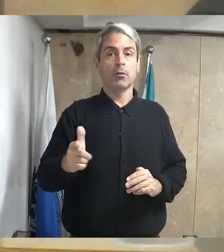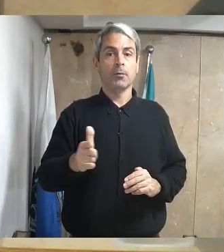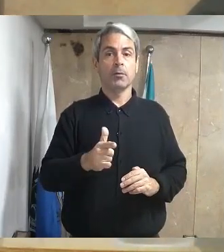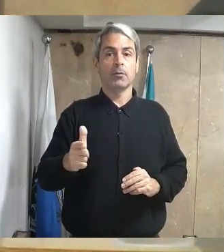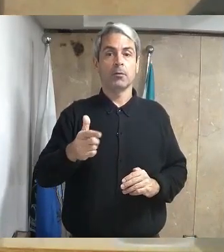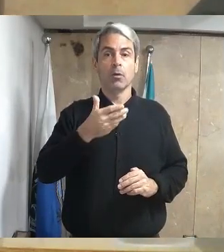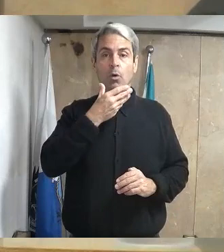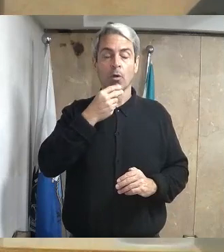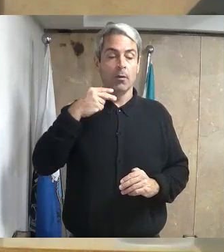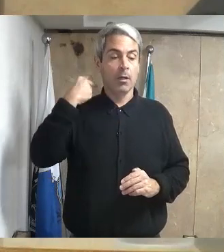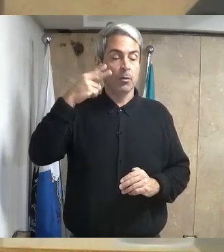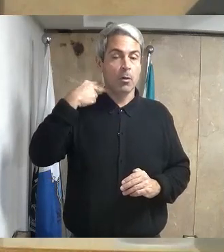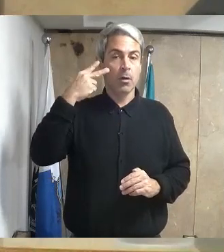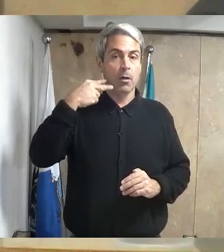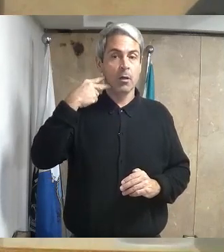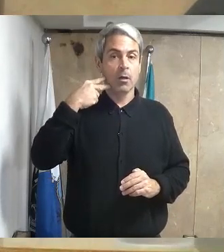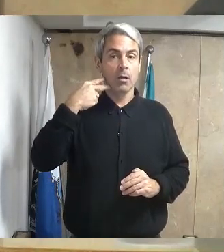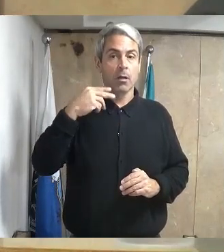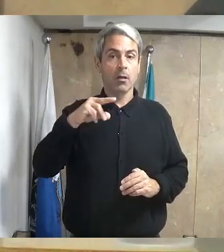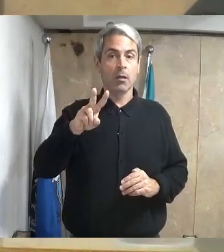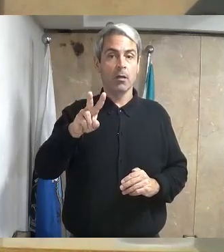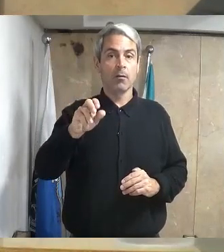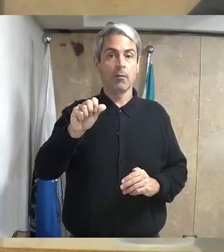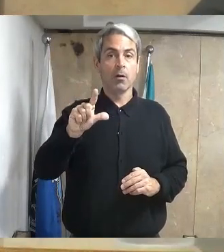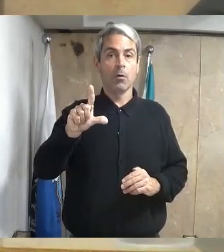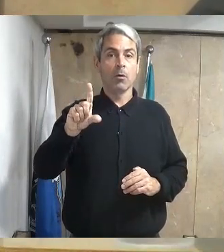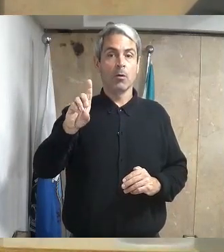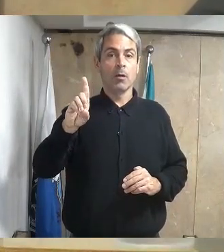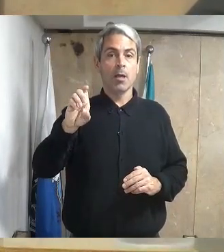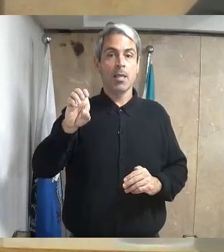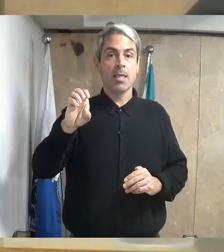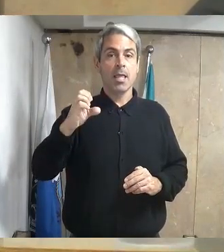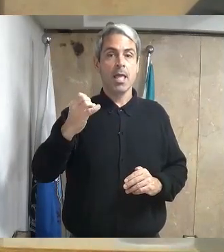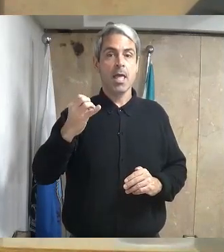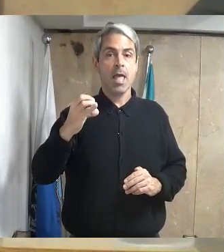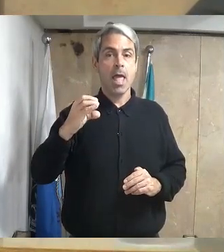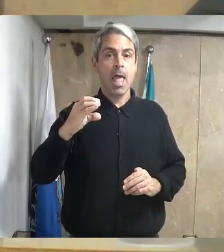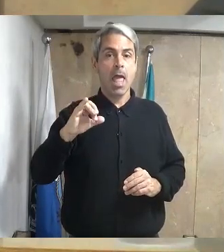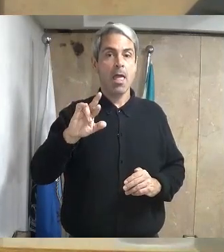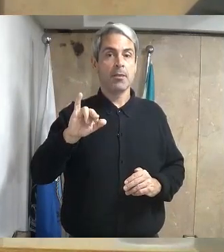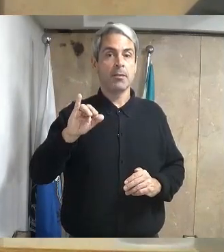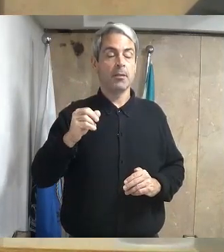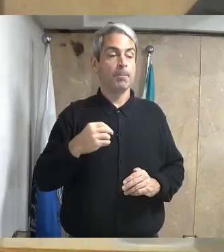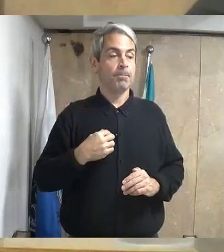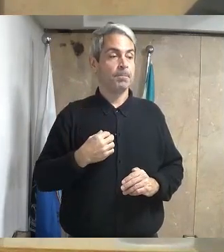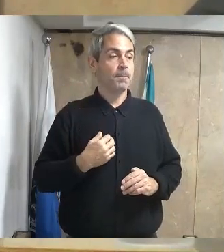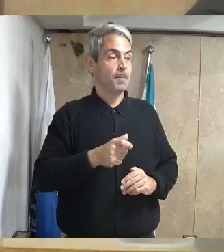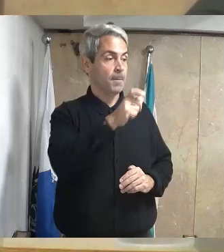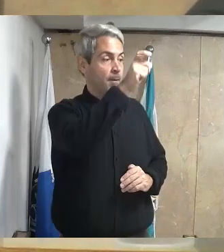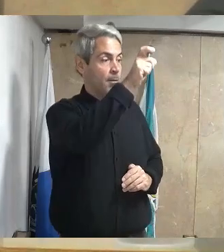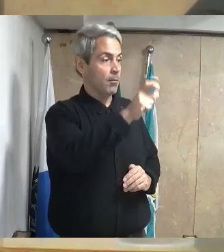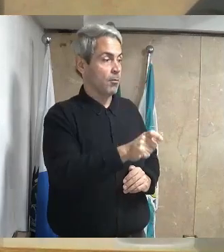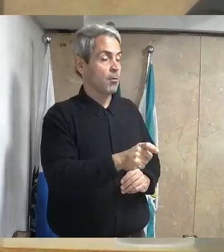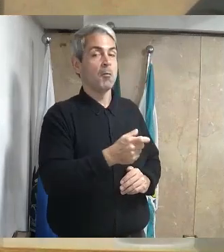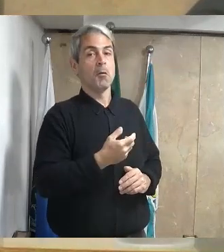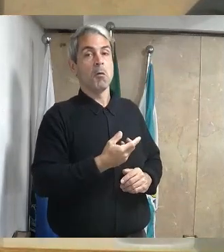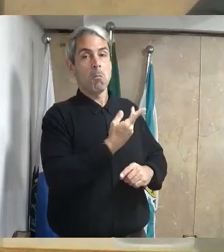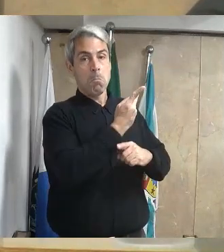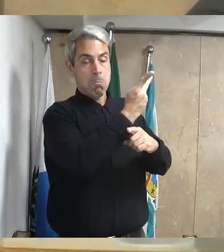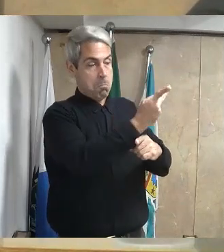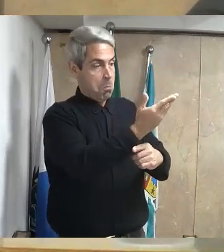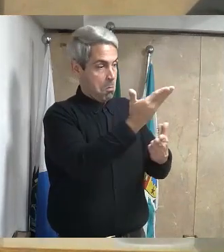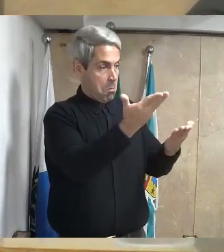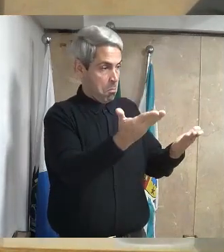4494/2022, do excelentíssimo senhor vereador Valdeci Nunes da Rosa Filho, consignando moção de congratulações